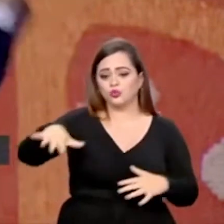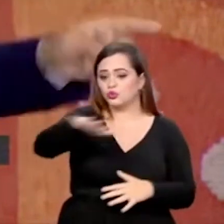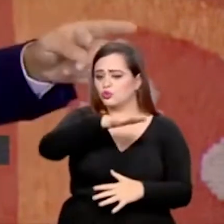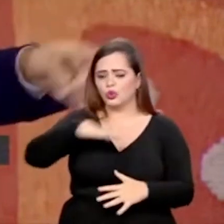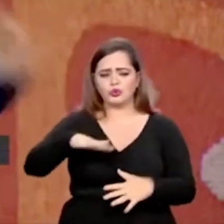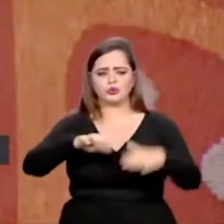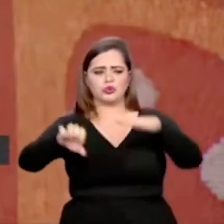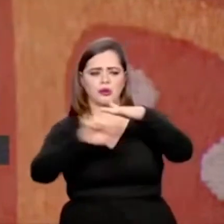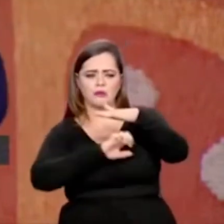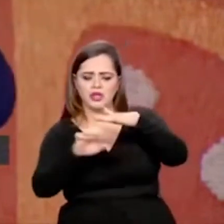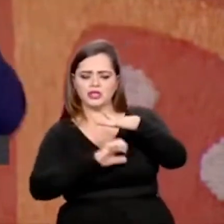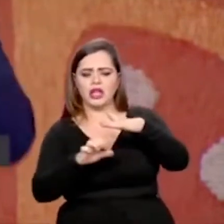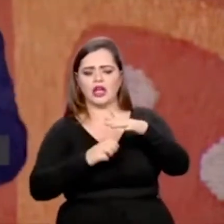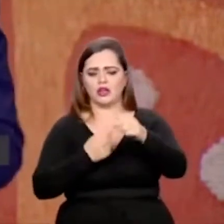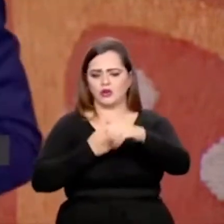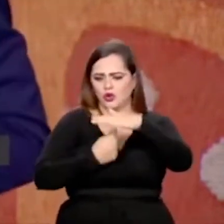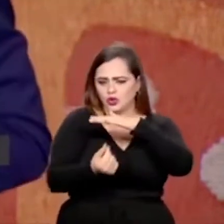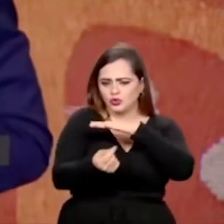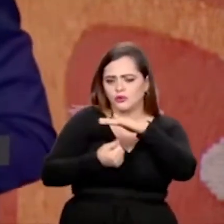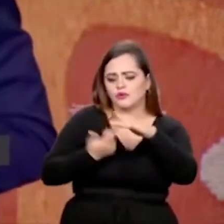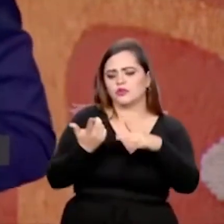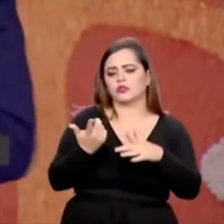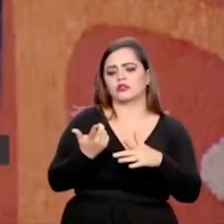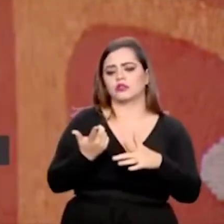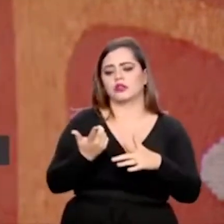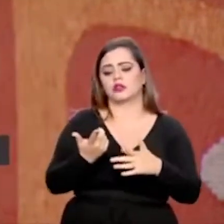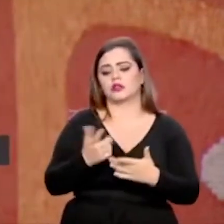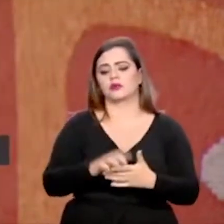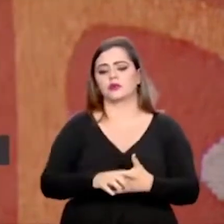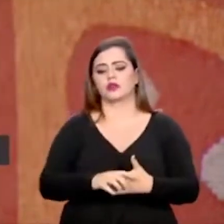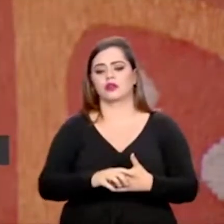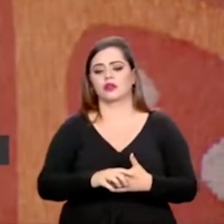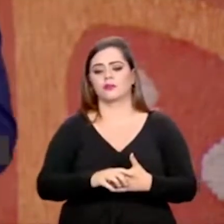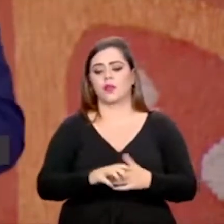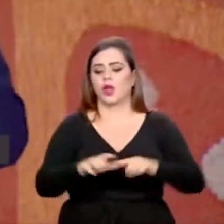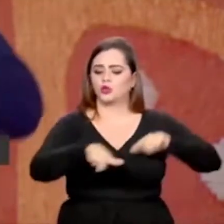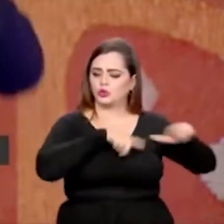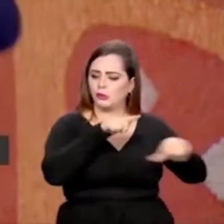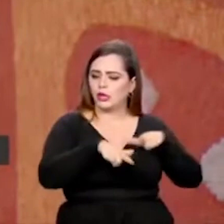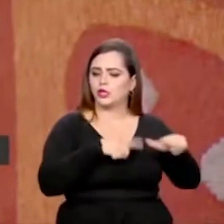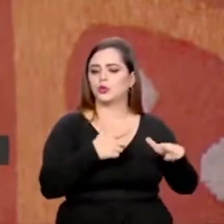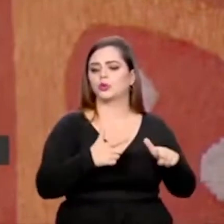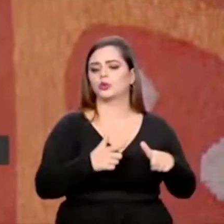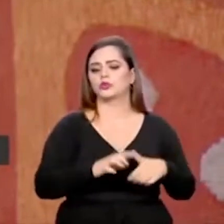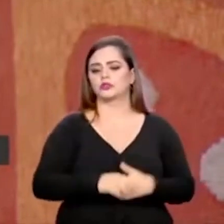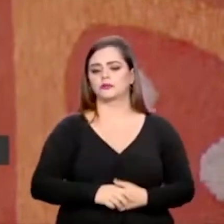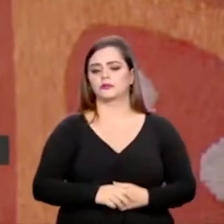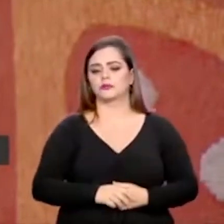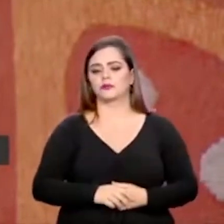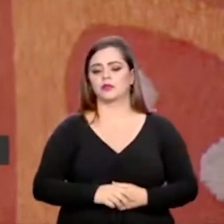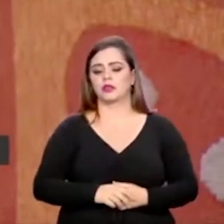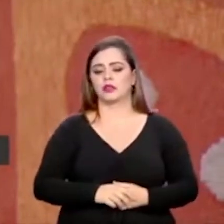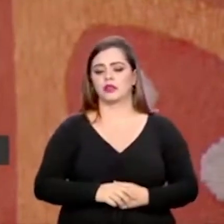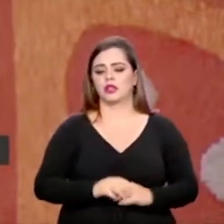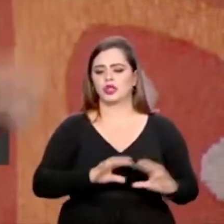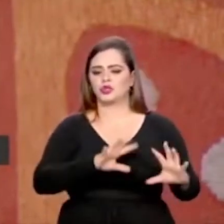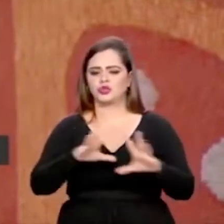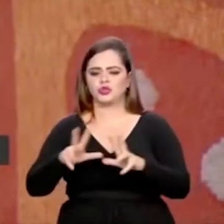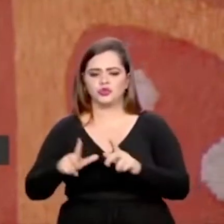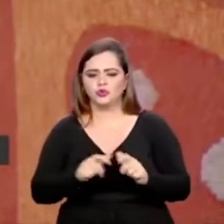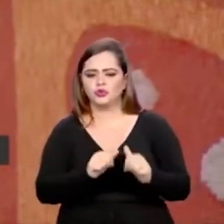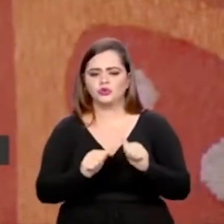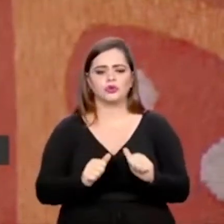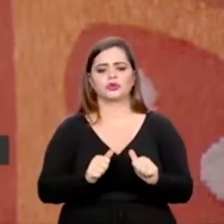os empresários do setor financeiro tá aqui O né dos trabalhadores do pessoal da academia de quem